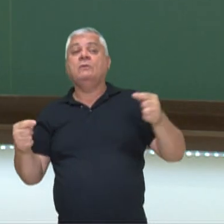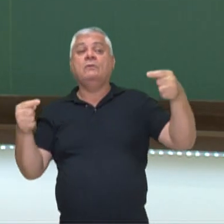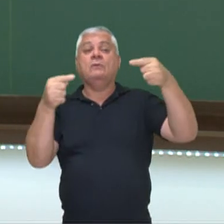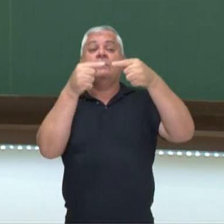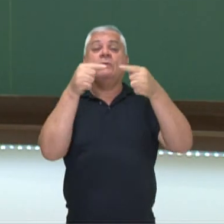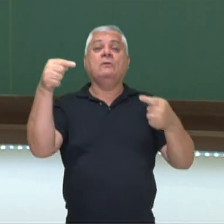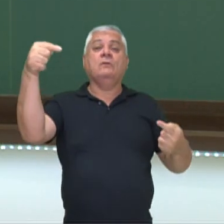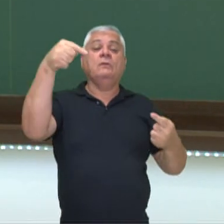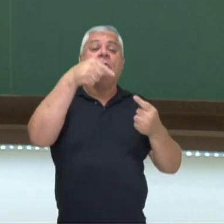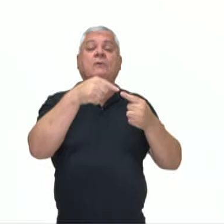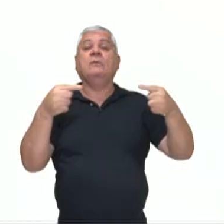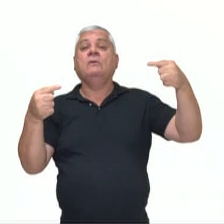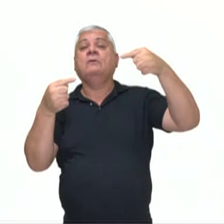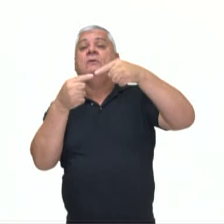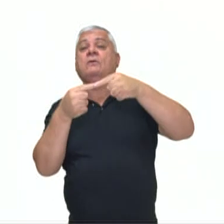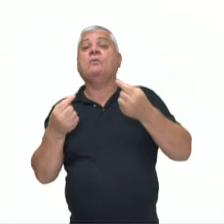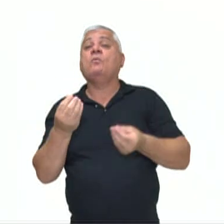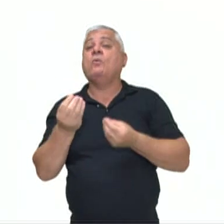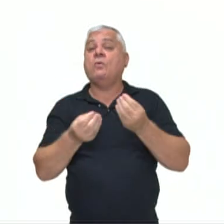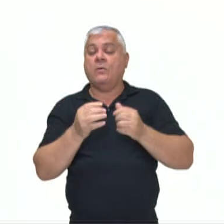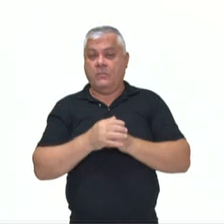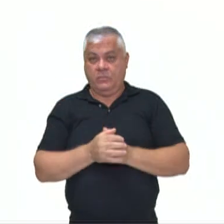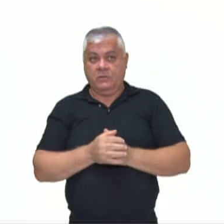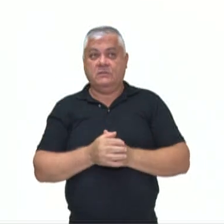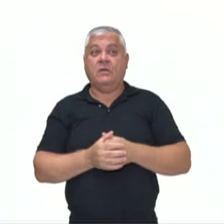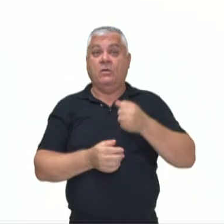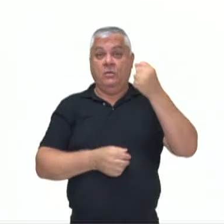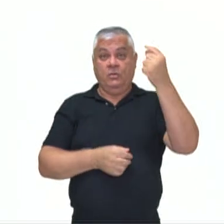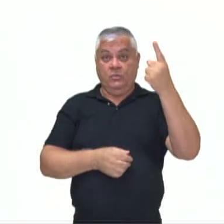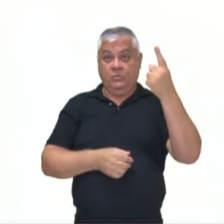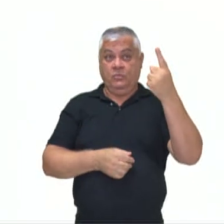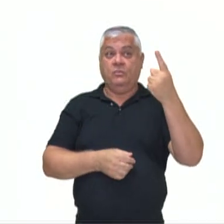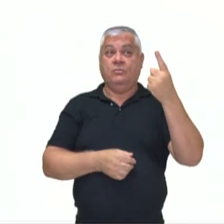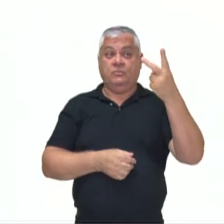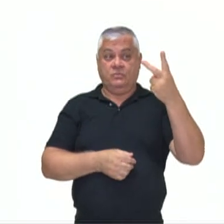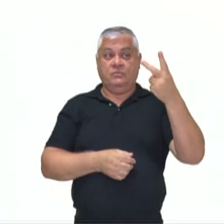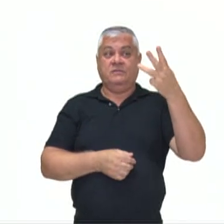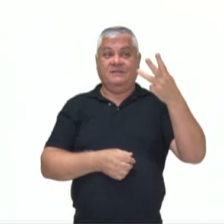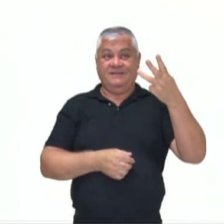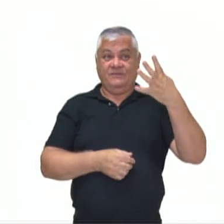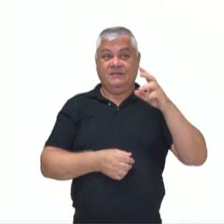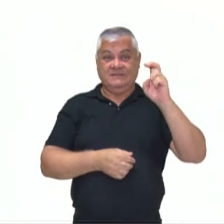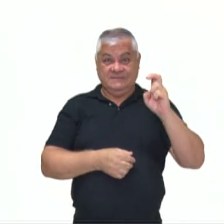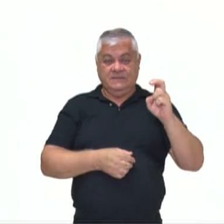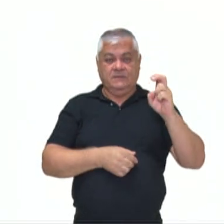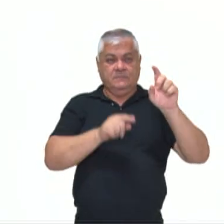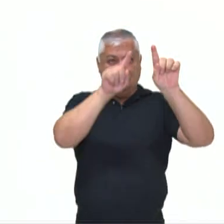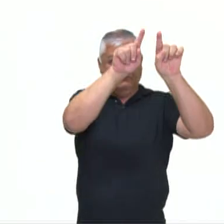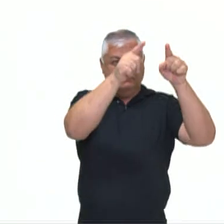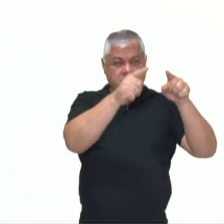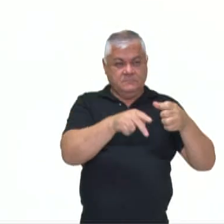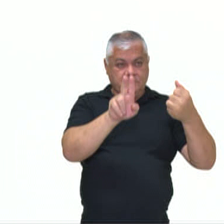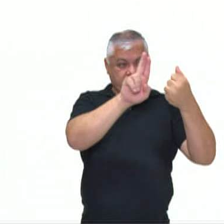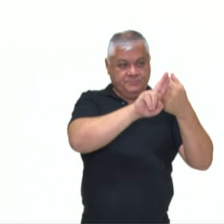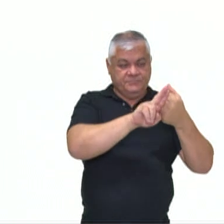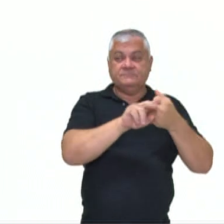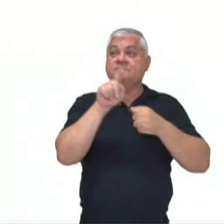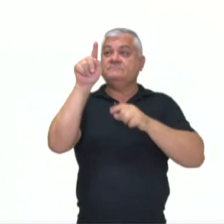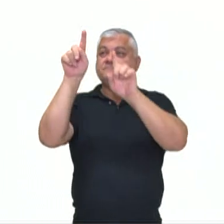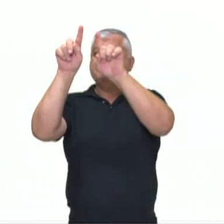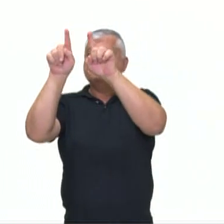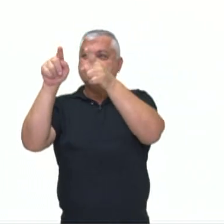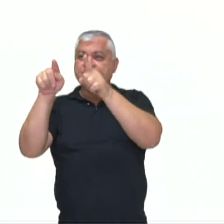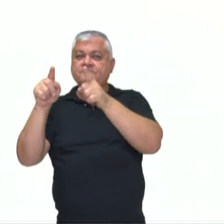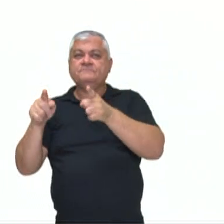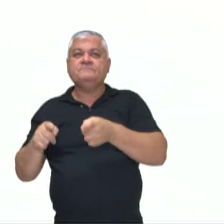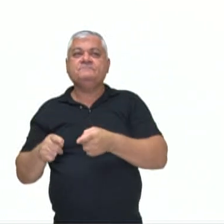yo. Dois, tu. Três, ele. Quatro, ella. Cinco, nosotros. E ao lado a gente tem para vocês colocarem o